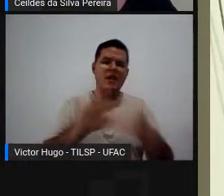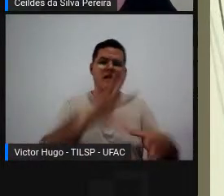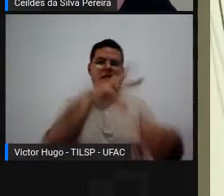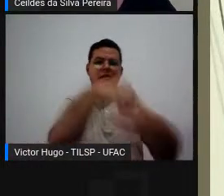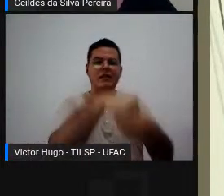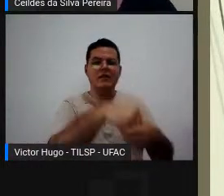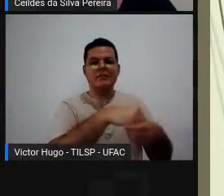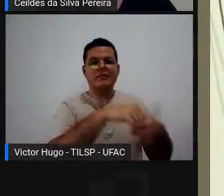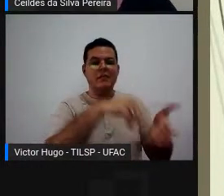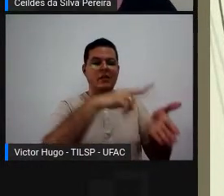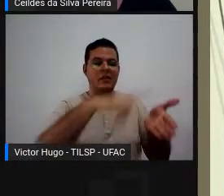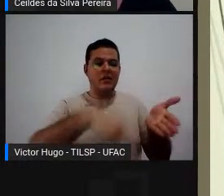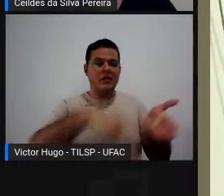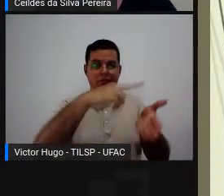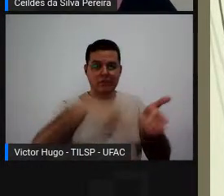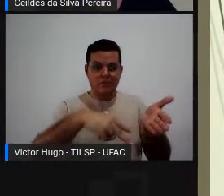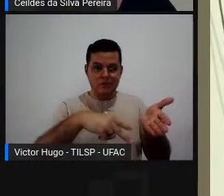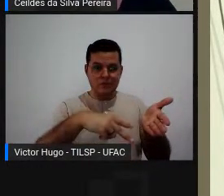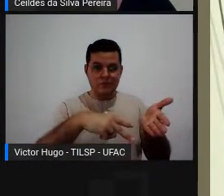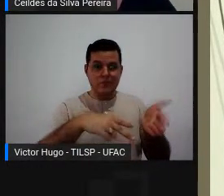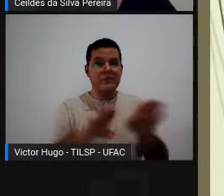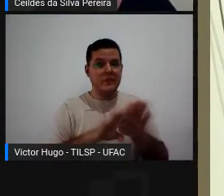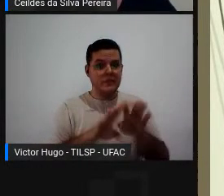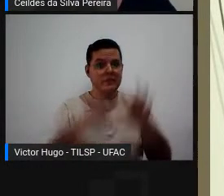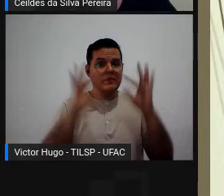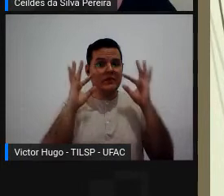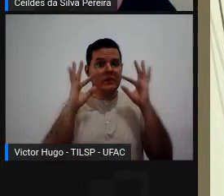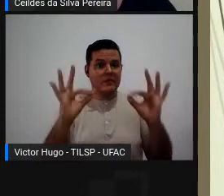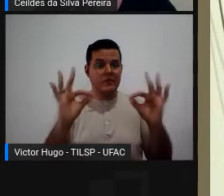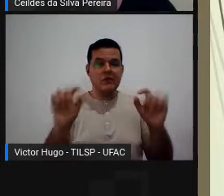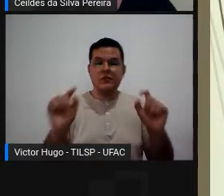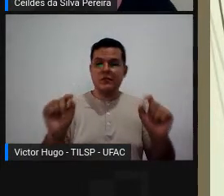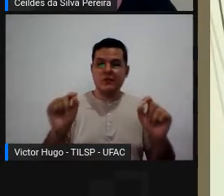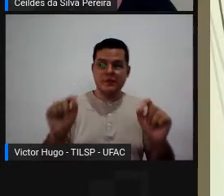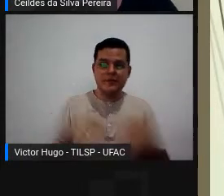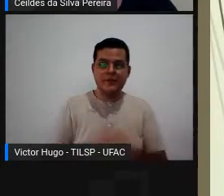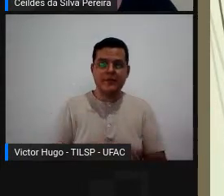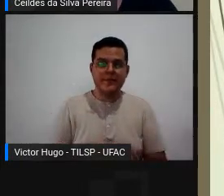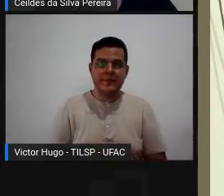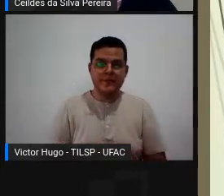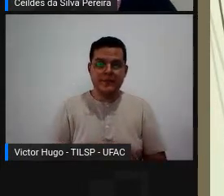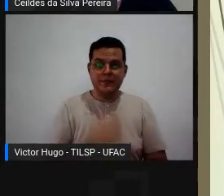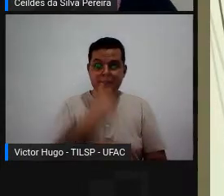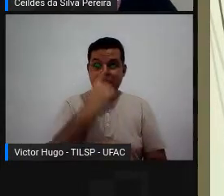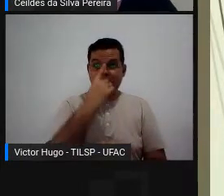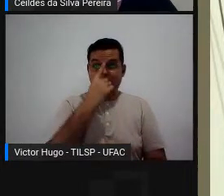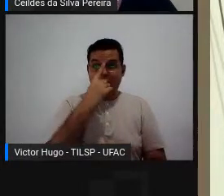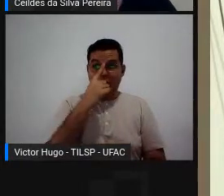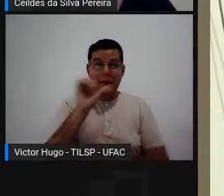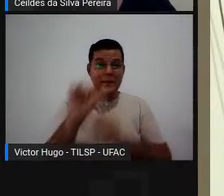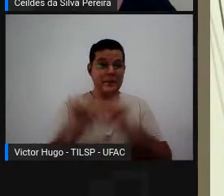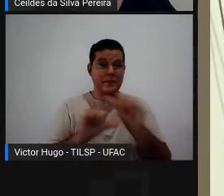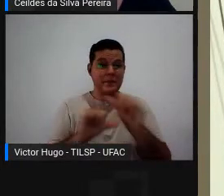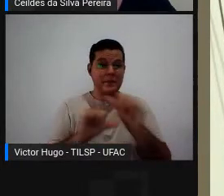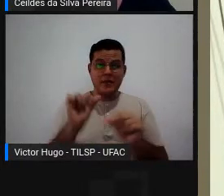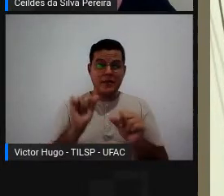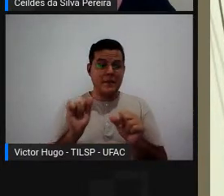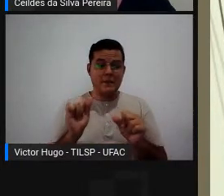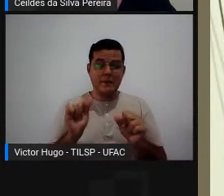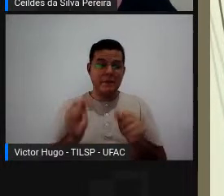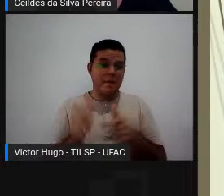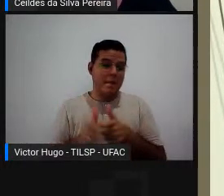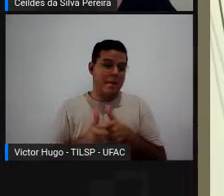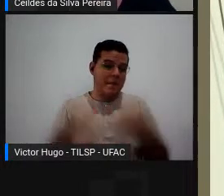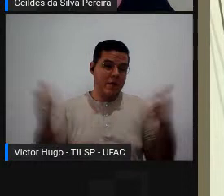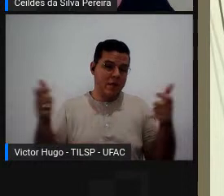ressaltar que a grande mudança que emerge desses documentos diz em respeito,